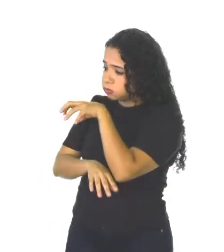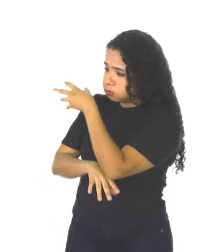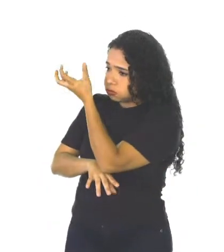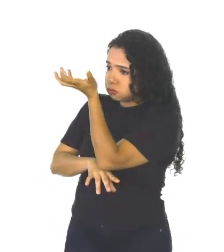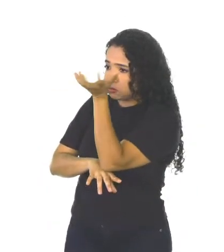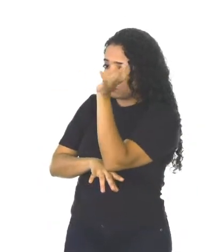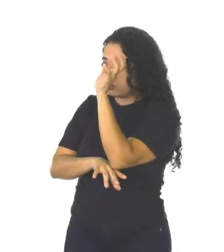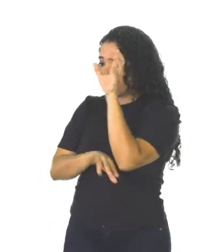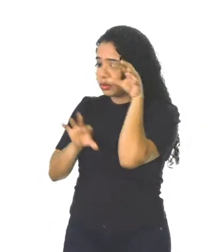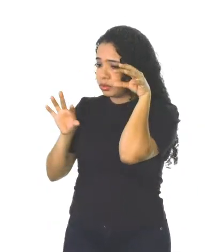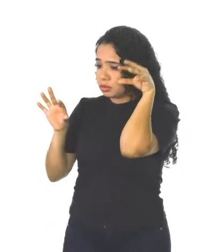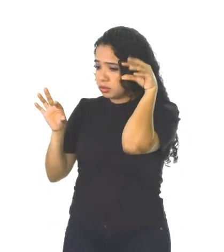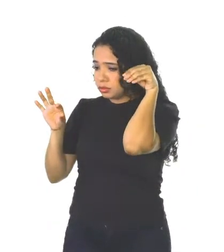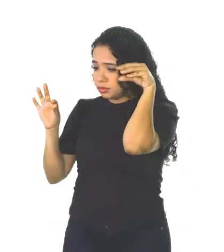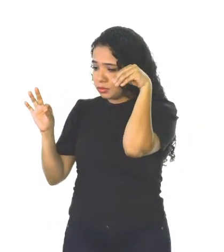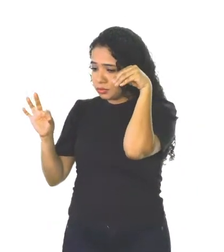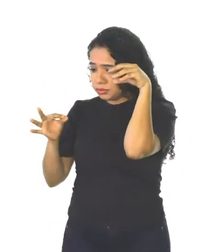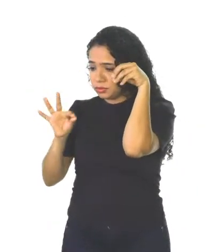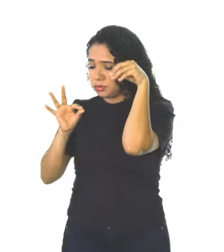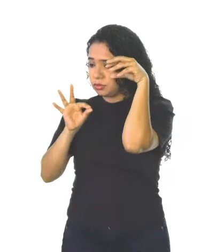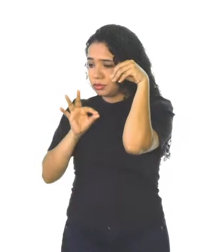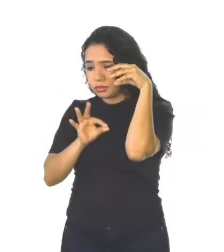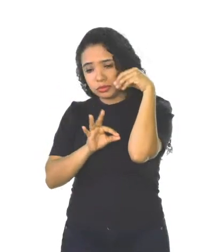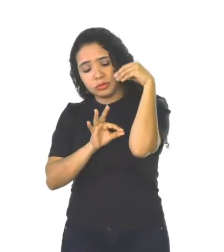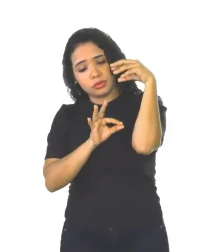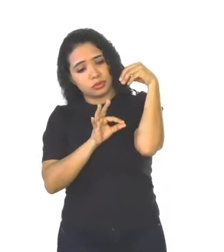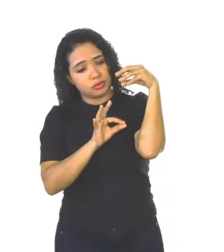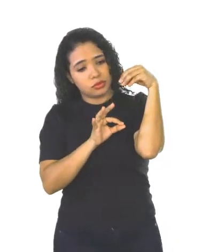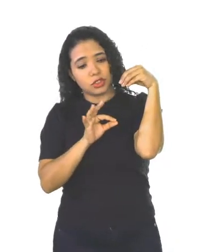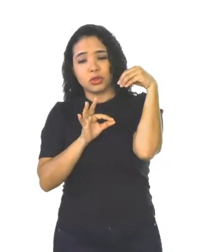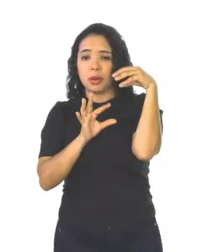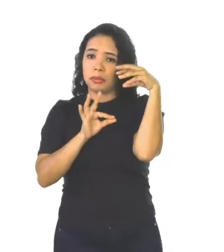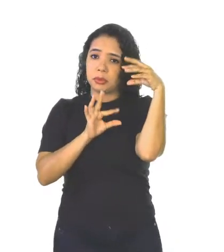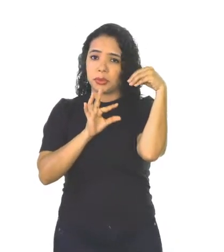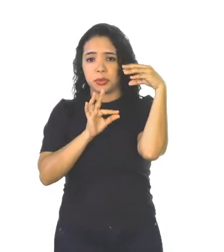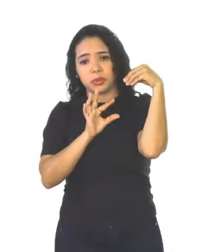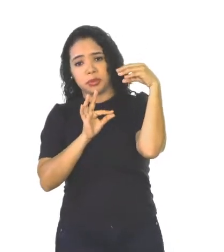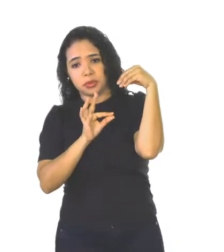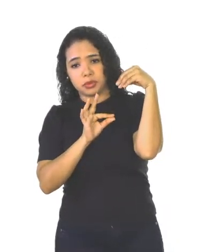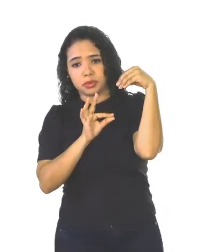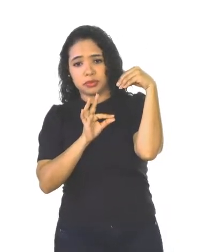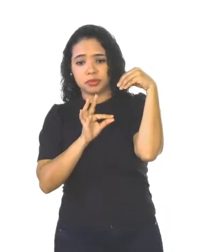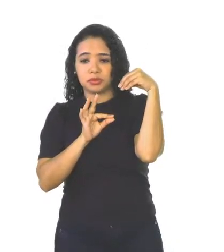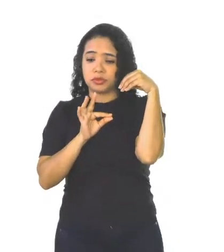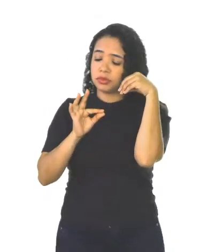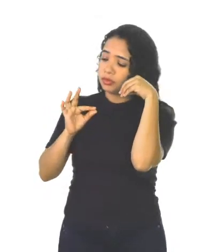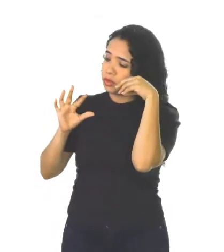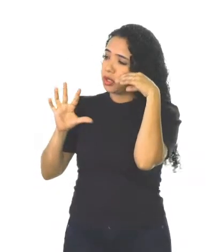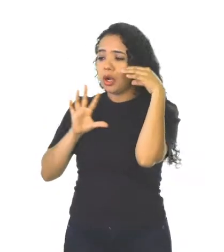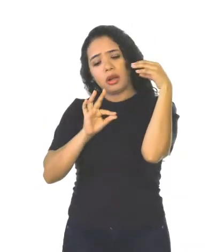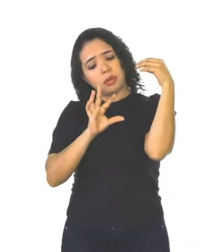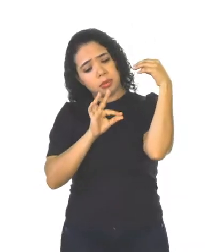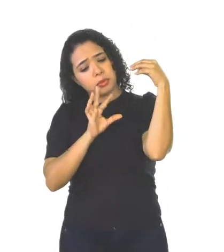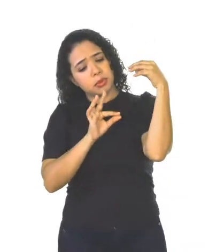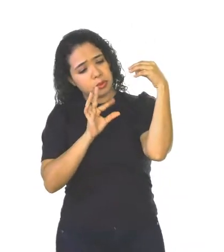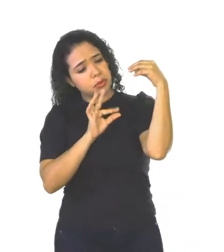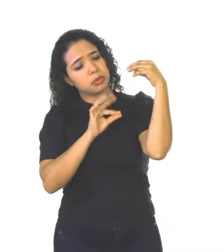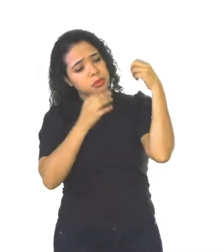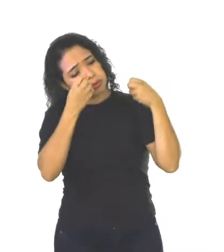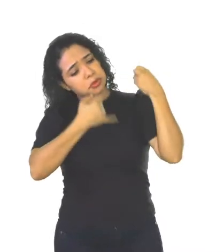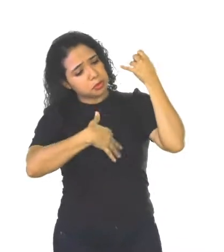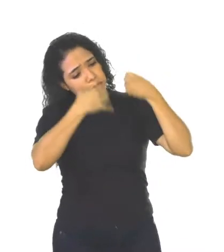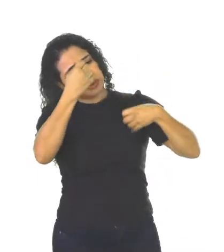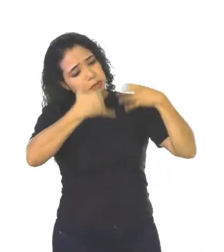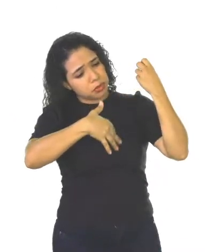ela ouvidos e alento. Ficaram logo muito amigos e Dodô ouviu sua história contada ali na